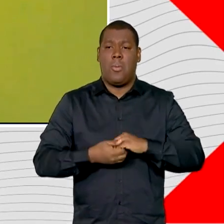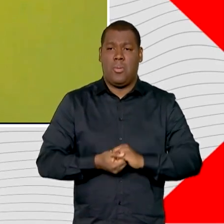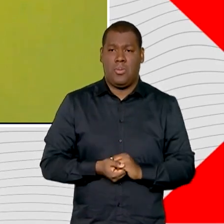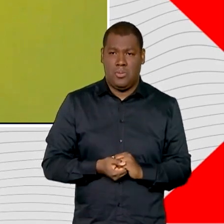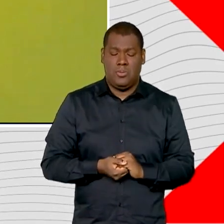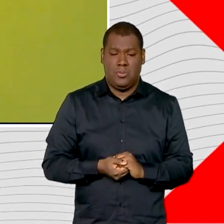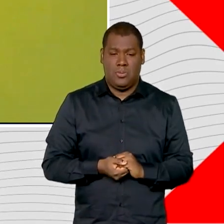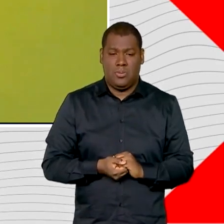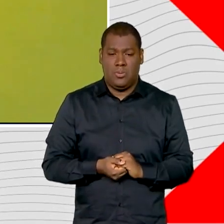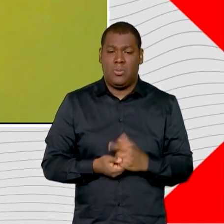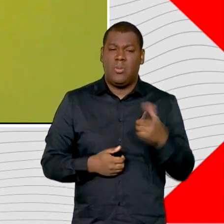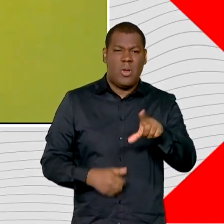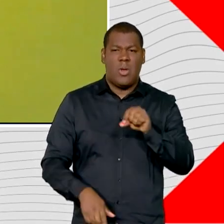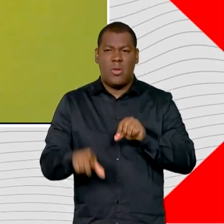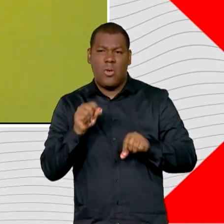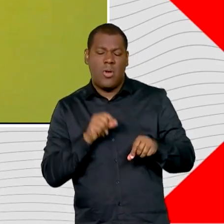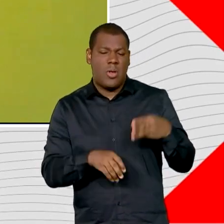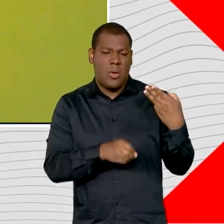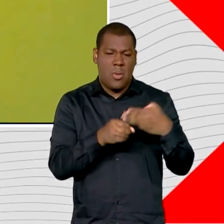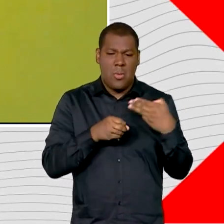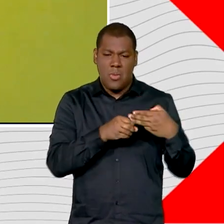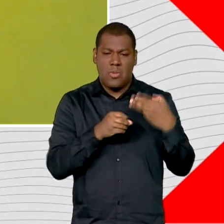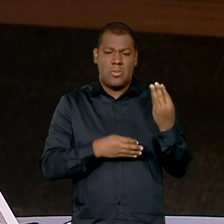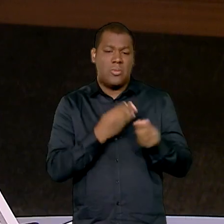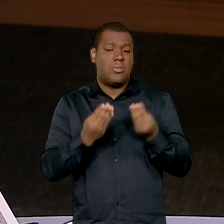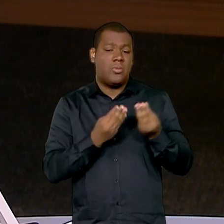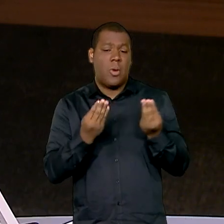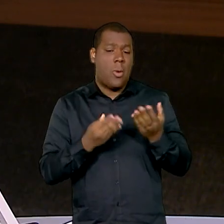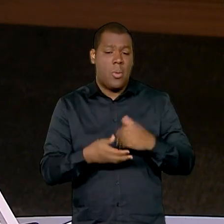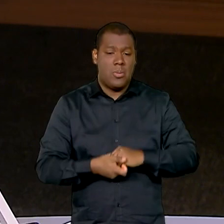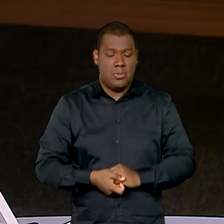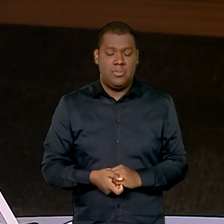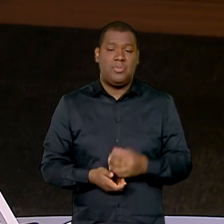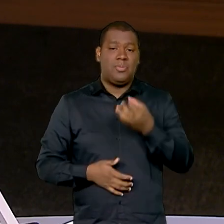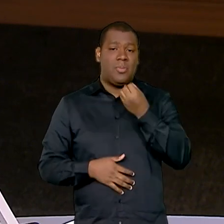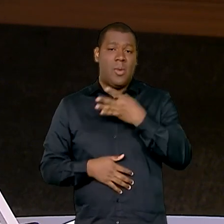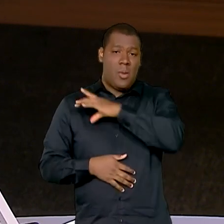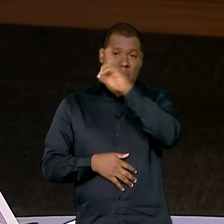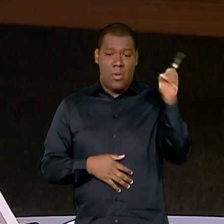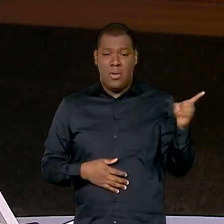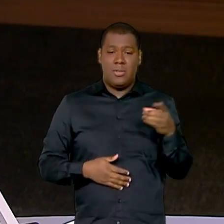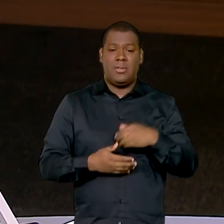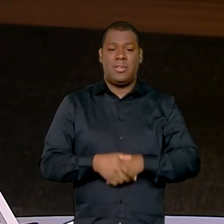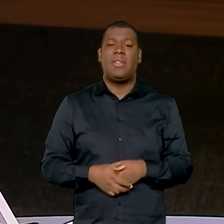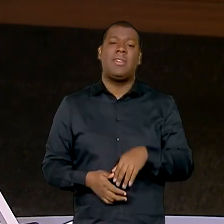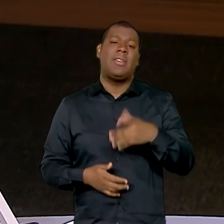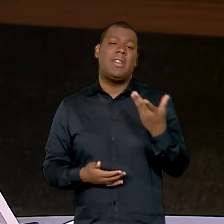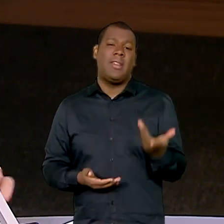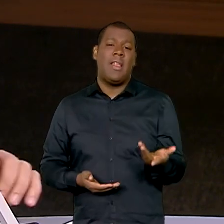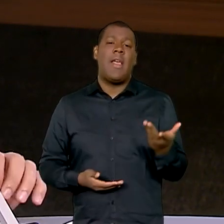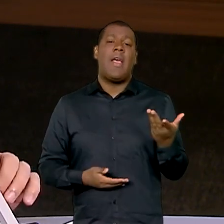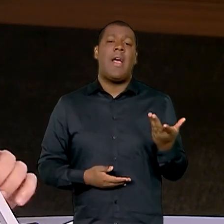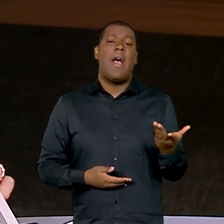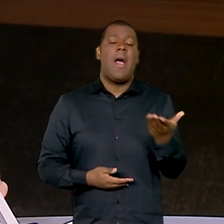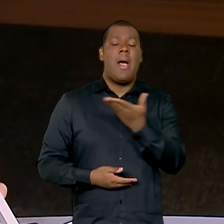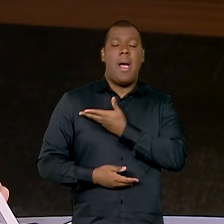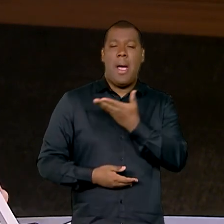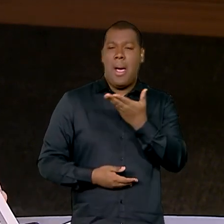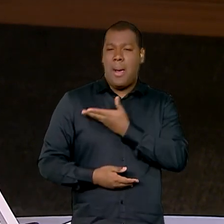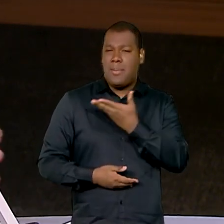essa seleção de municípios e de obras? Denise, bom dia a você, a todos os amigos e amigas aí do